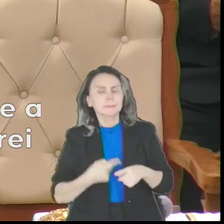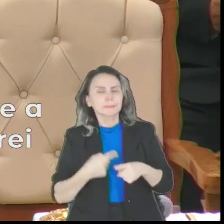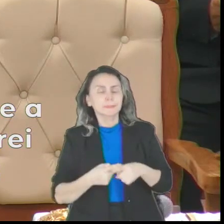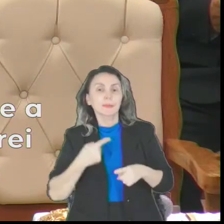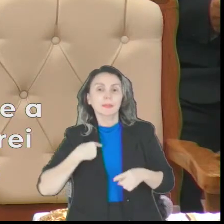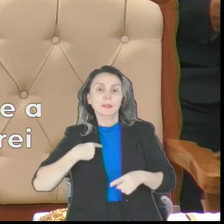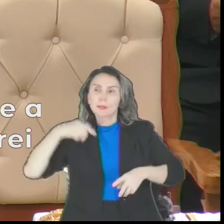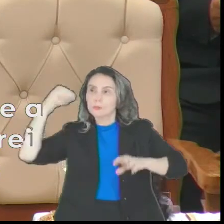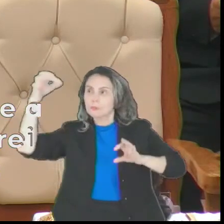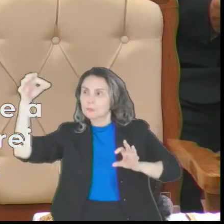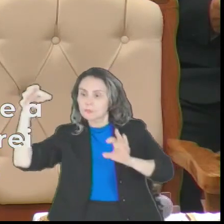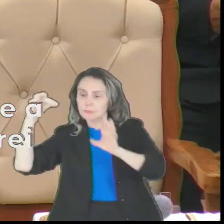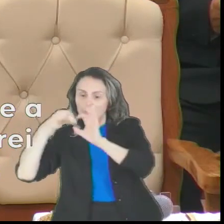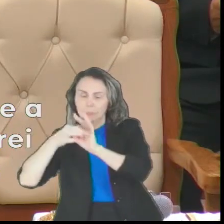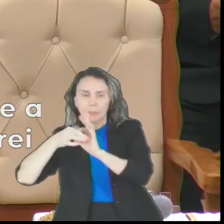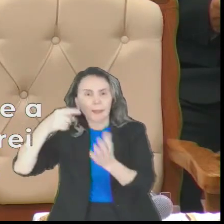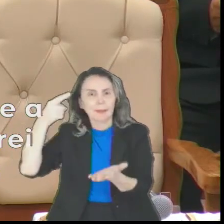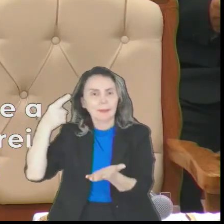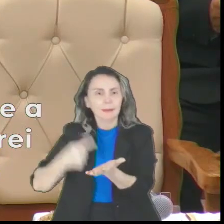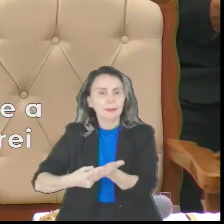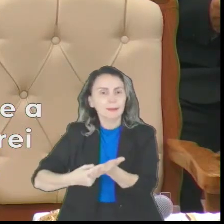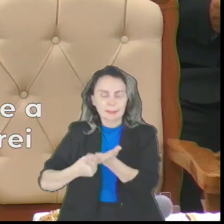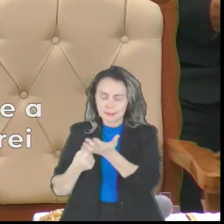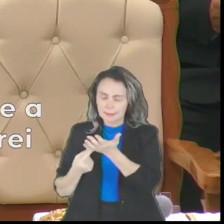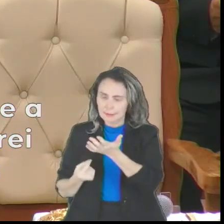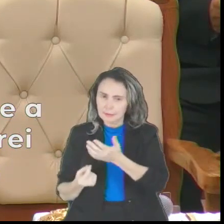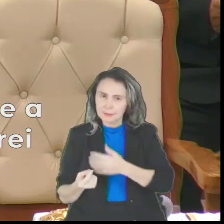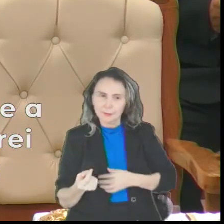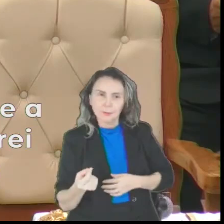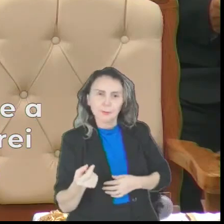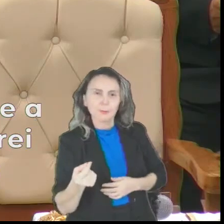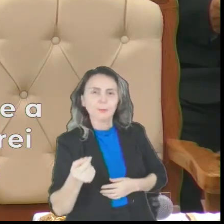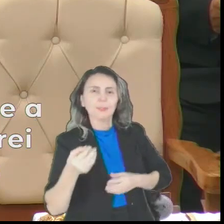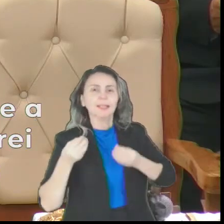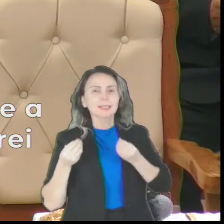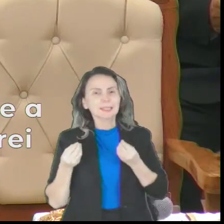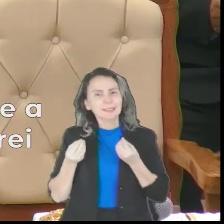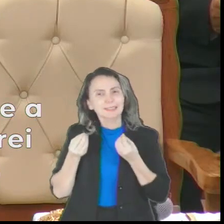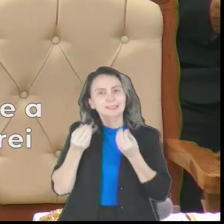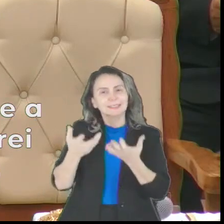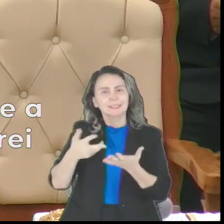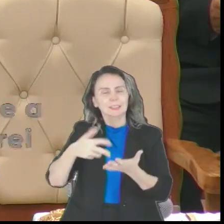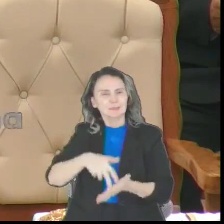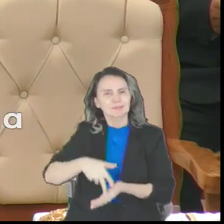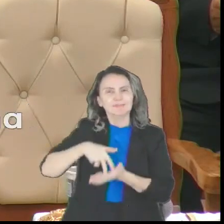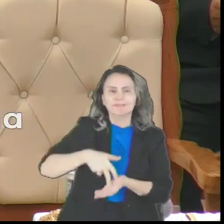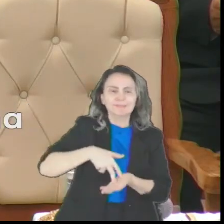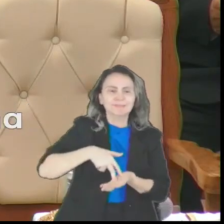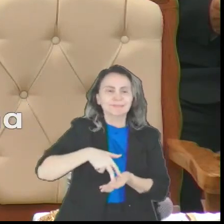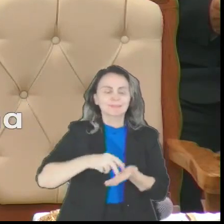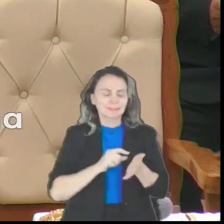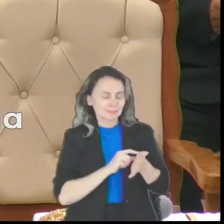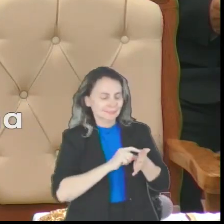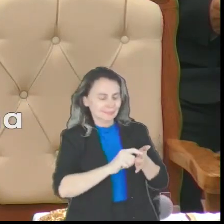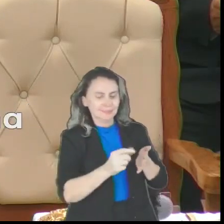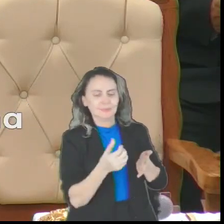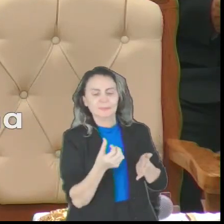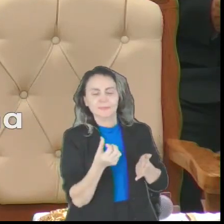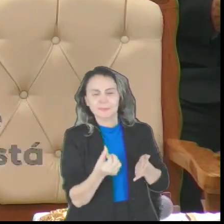aliança perpétua, dando-vos as firmes beneficências de Davi. Versículo